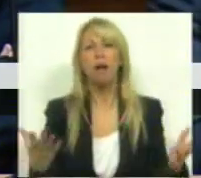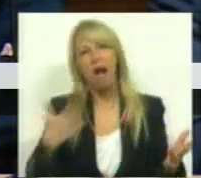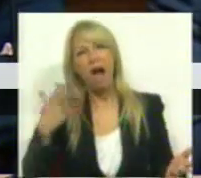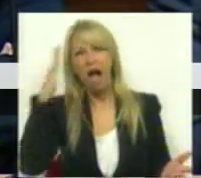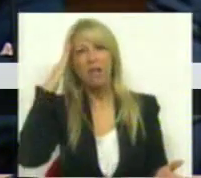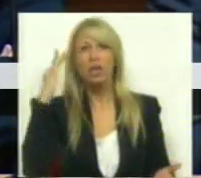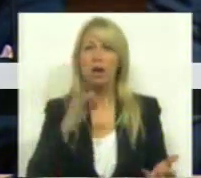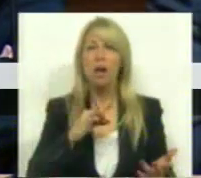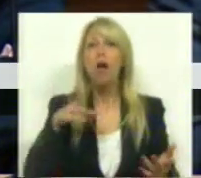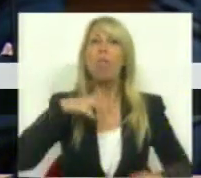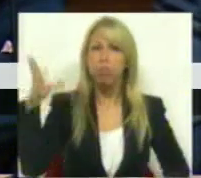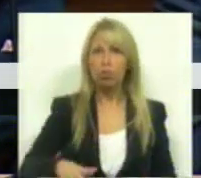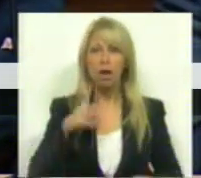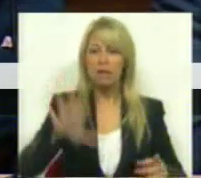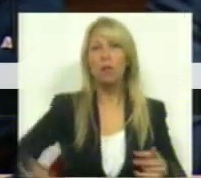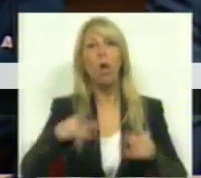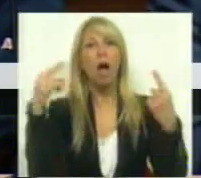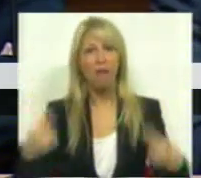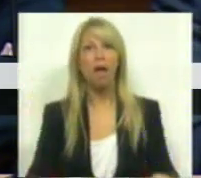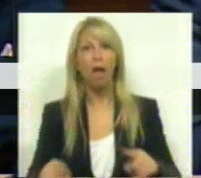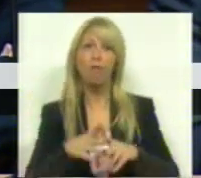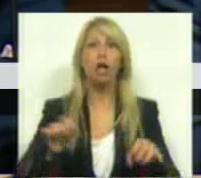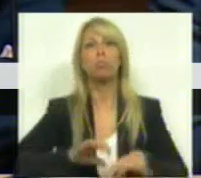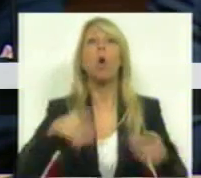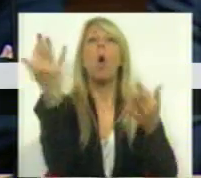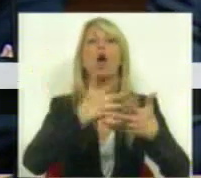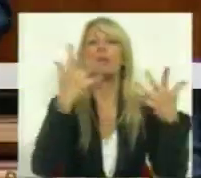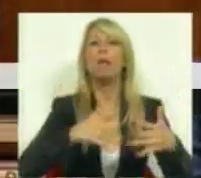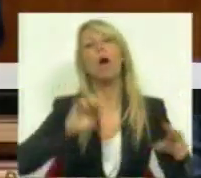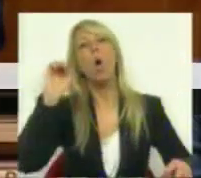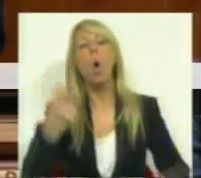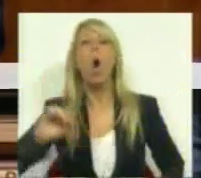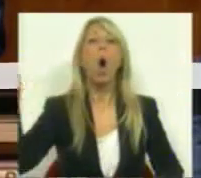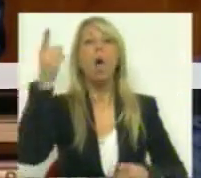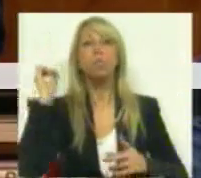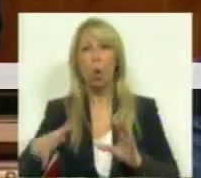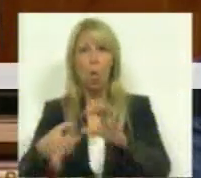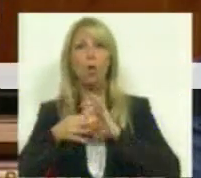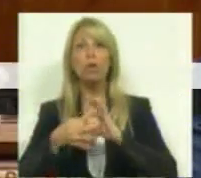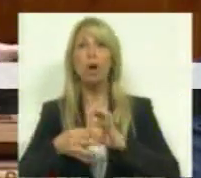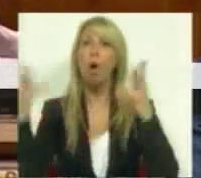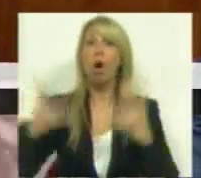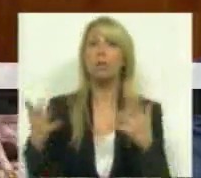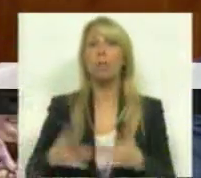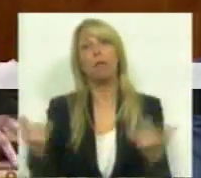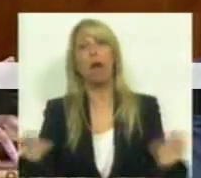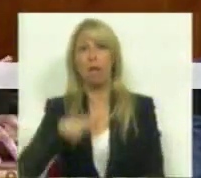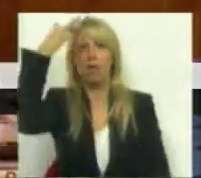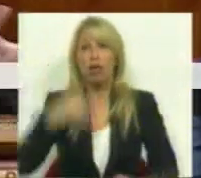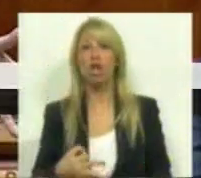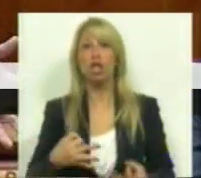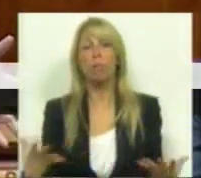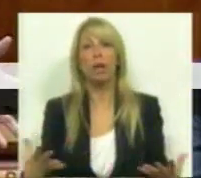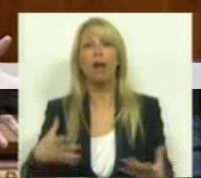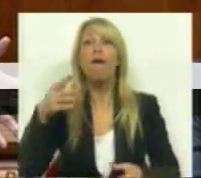tem, deveria fazer expansão orçamental, ou acha que Portugal deveria fazer consolidação orçamental e disciplina financeira.